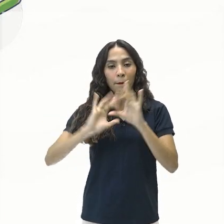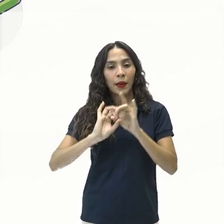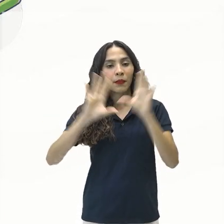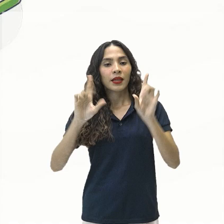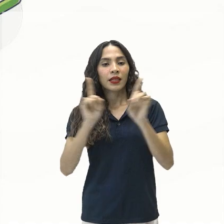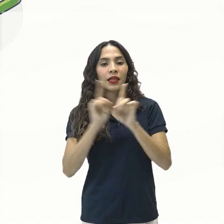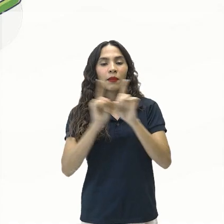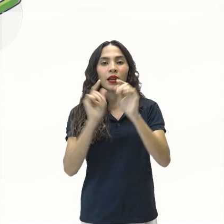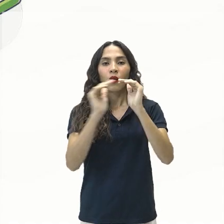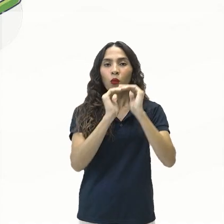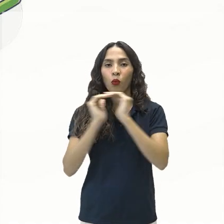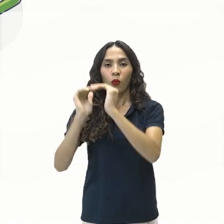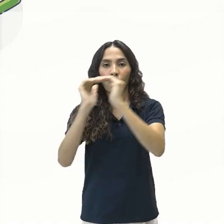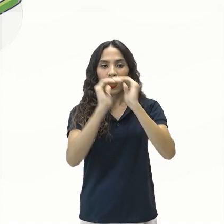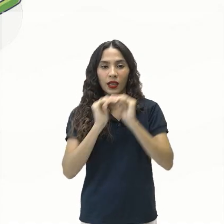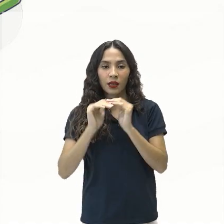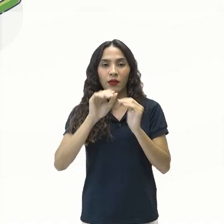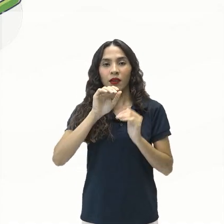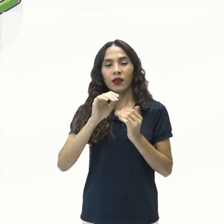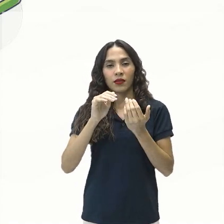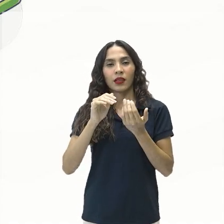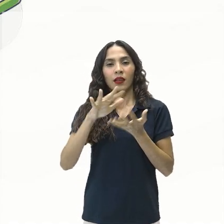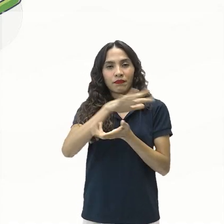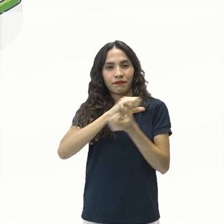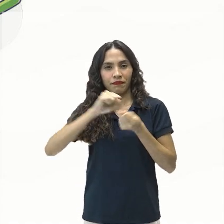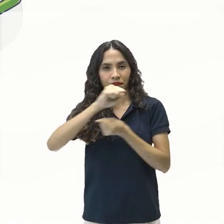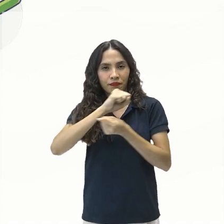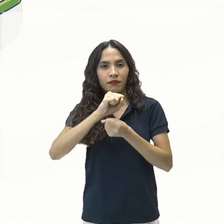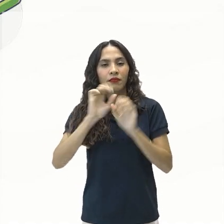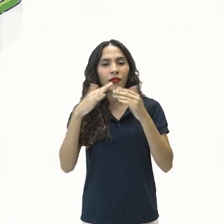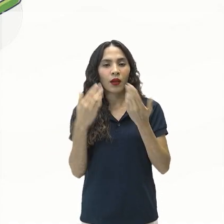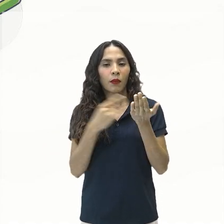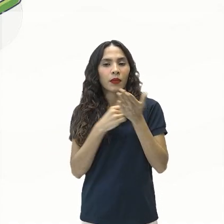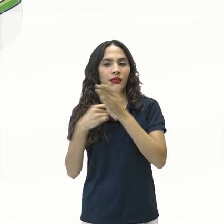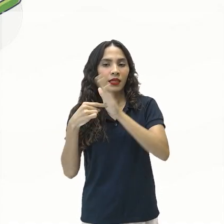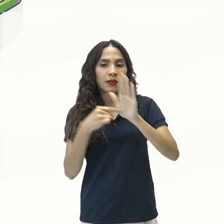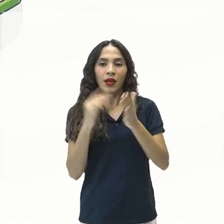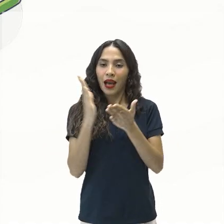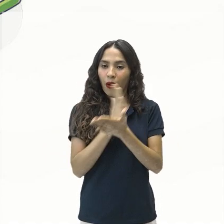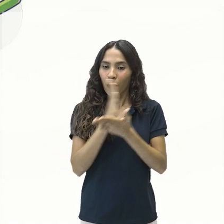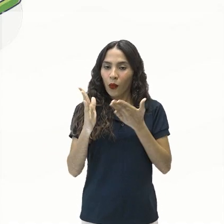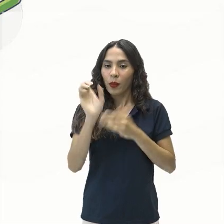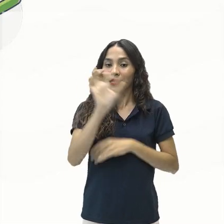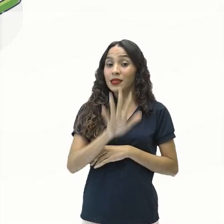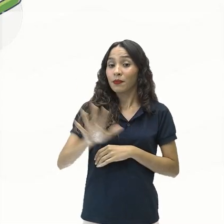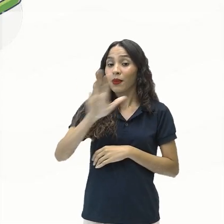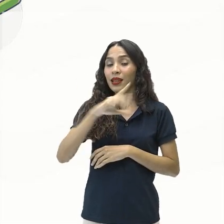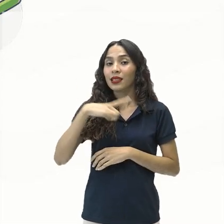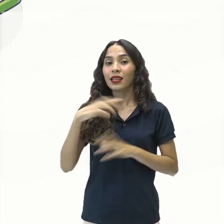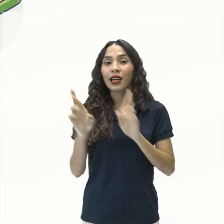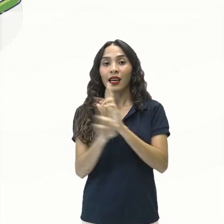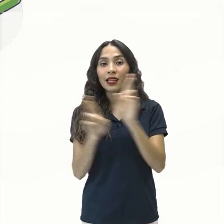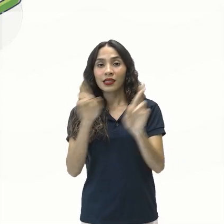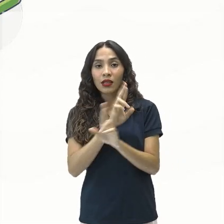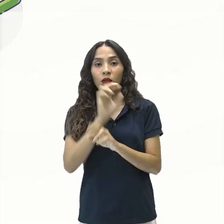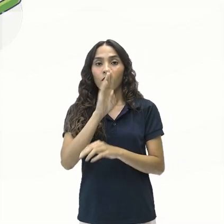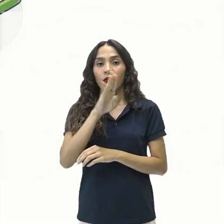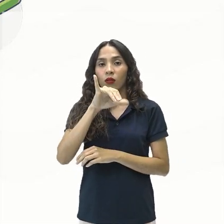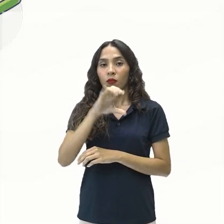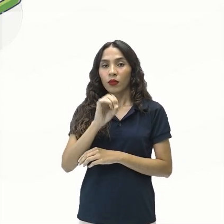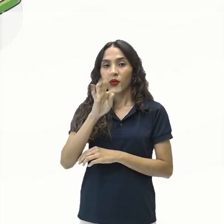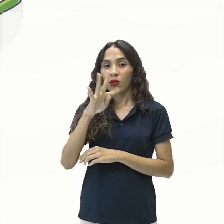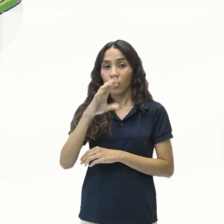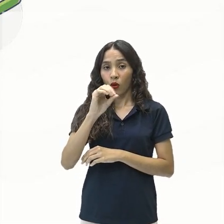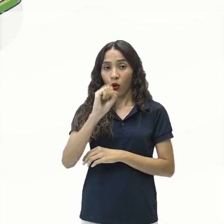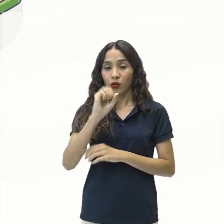permitem o equilíbrio do ecossistema. E aí a gente trouxe algumas imagens que relacionam os fatores bióticos, aqueles